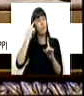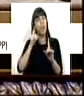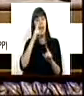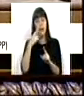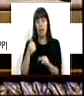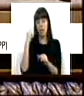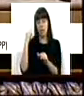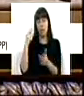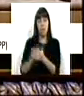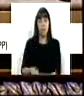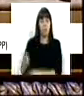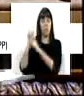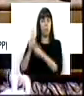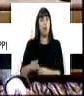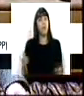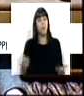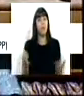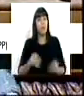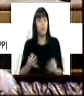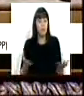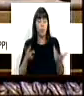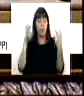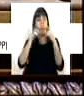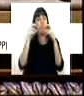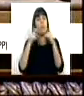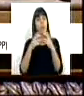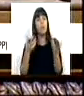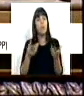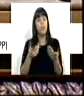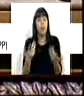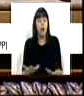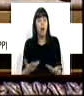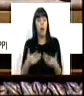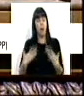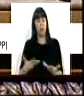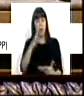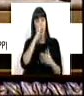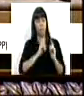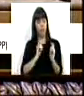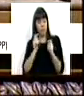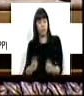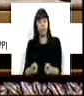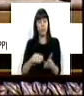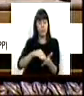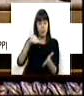quem vier atrás que apaga a luz. E assim foi. O problema acabou por sobrar para o atual Governo,